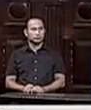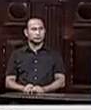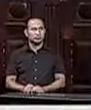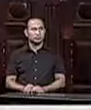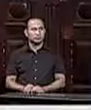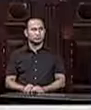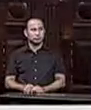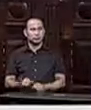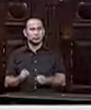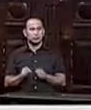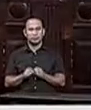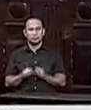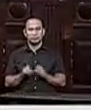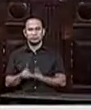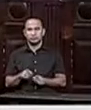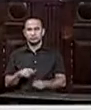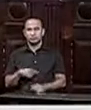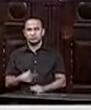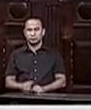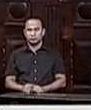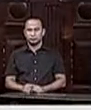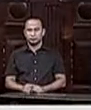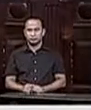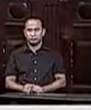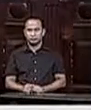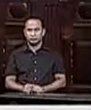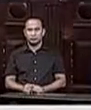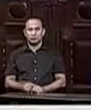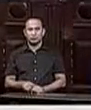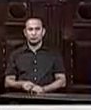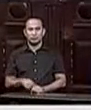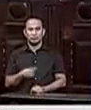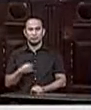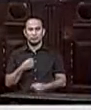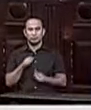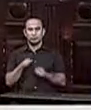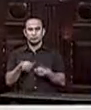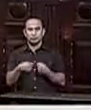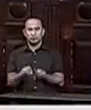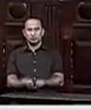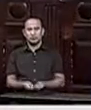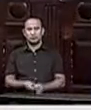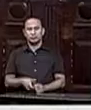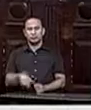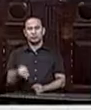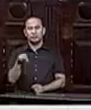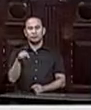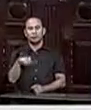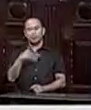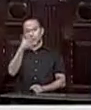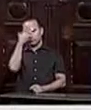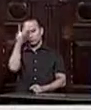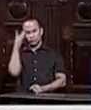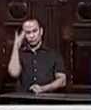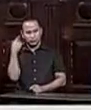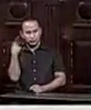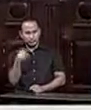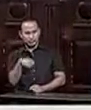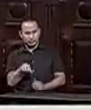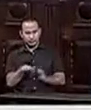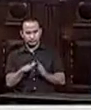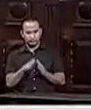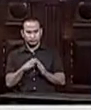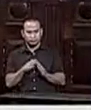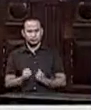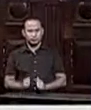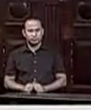excepcionais, extraordinárias, não privilegiando a necessidade de moradia daqueles